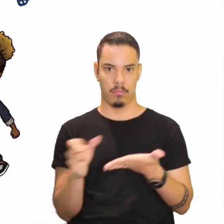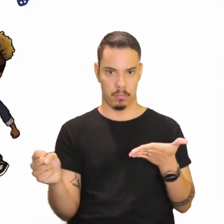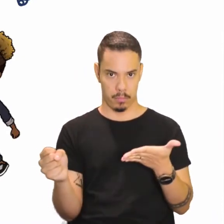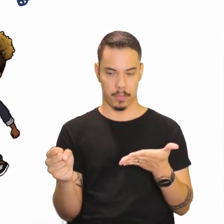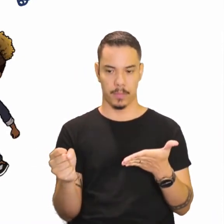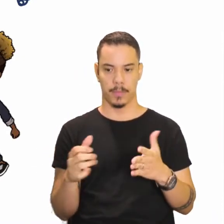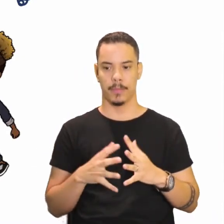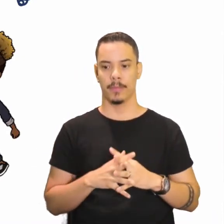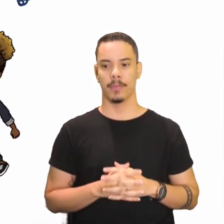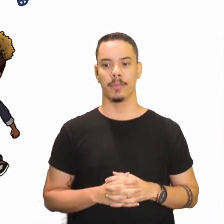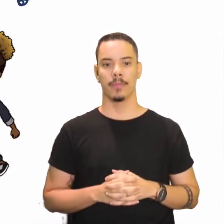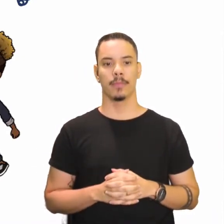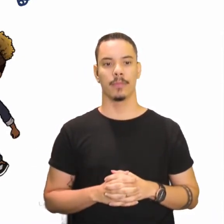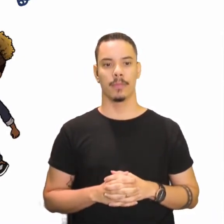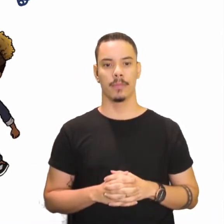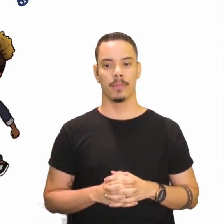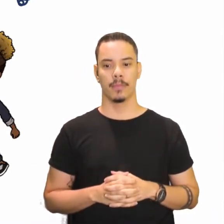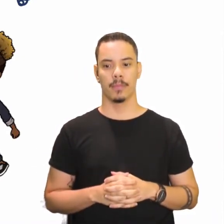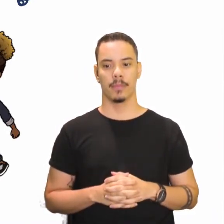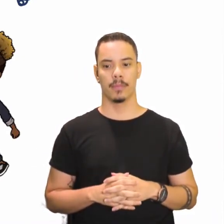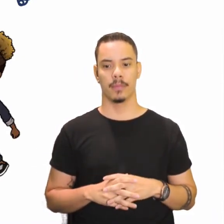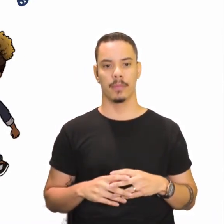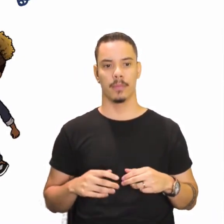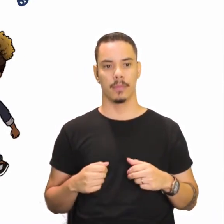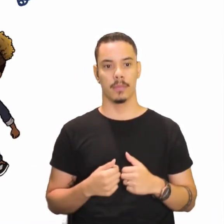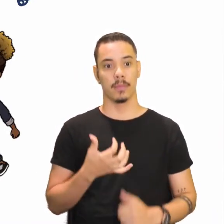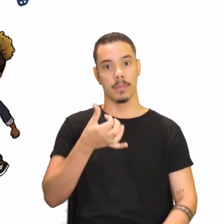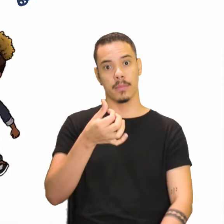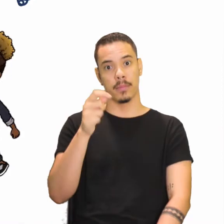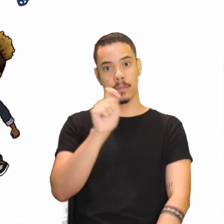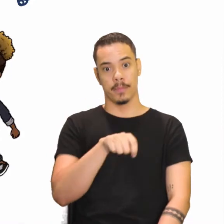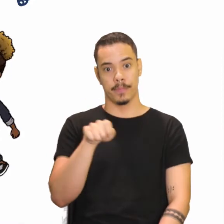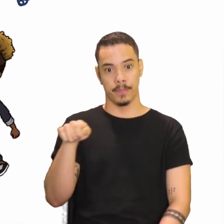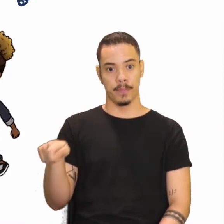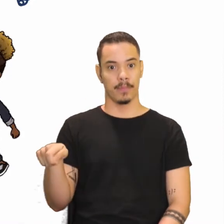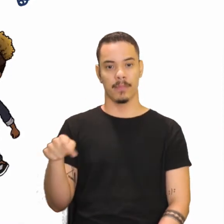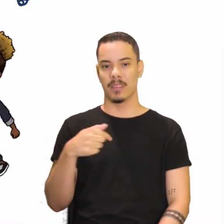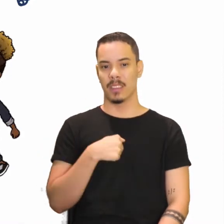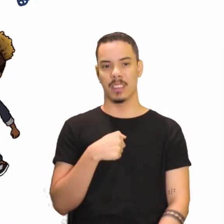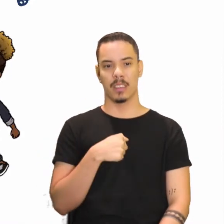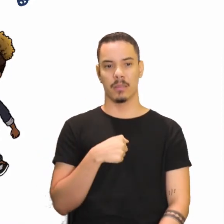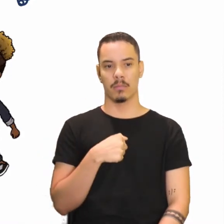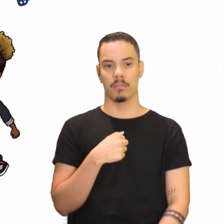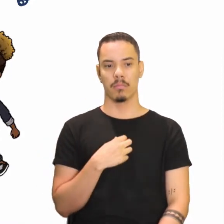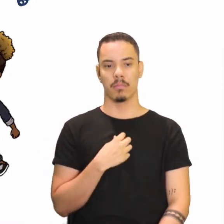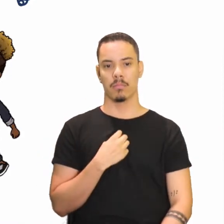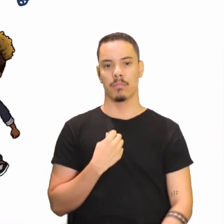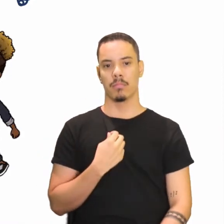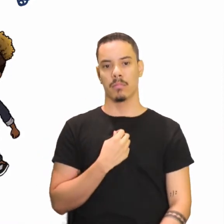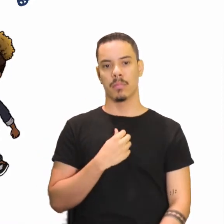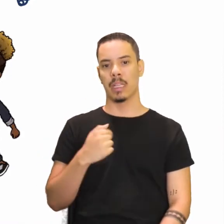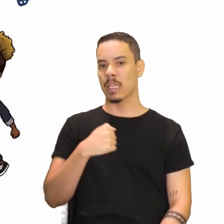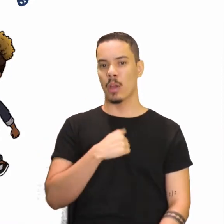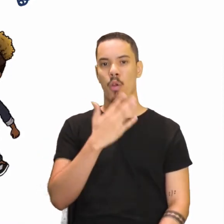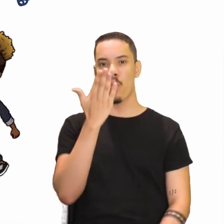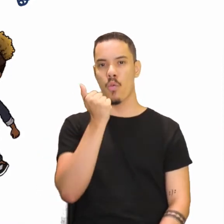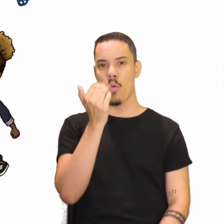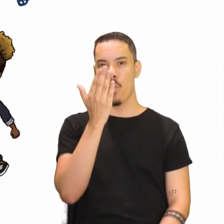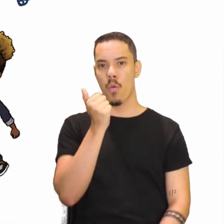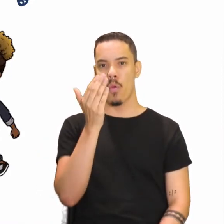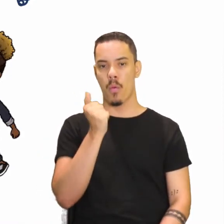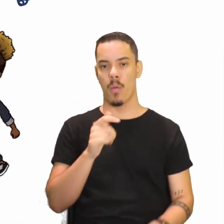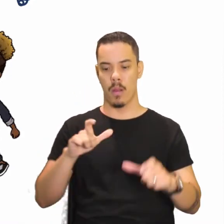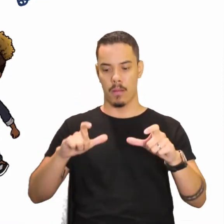belezinha? Vamos ver outra aqui, ó. Há 6 meses que eu não que eu não como